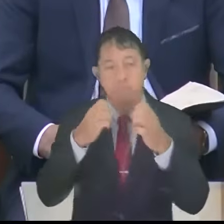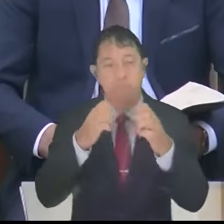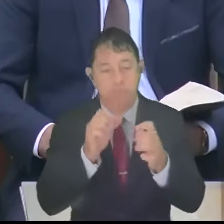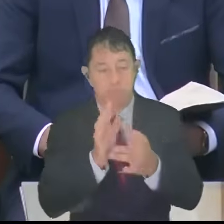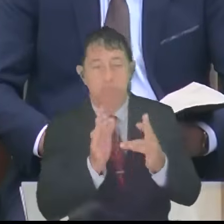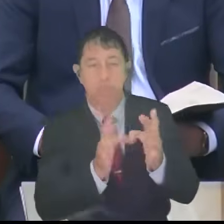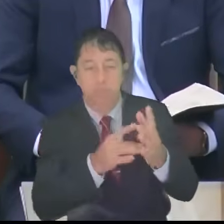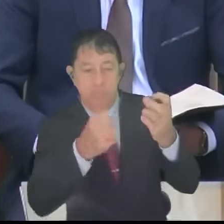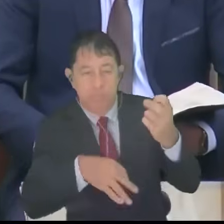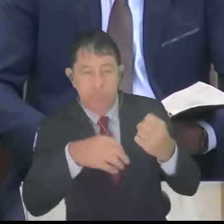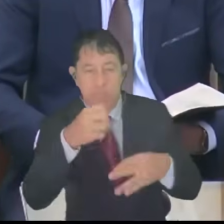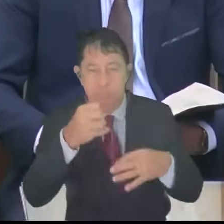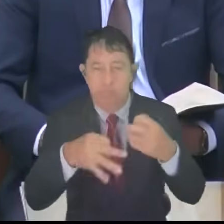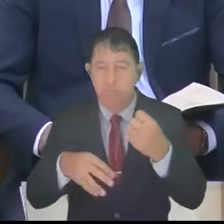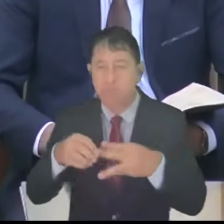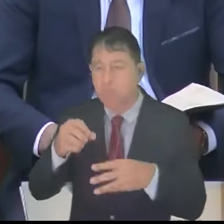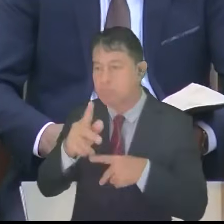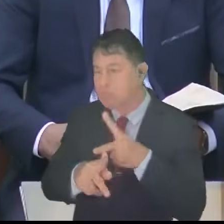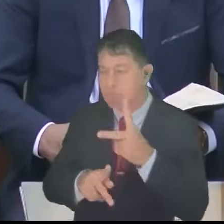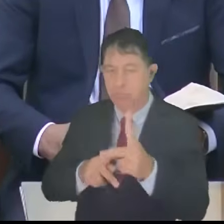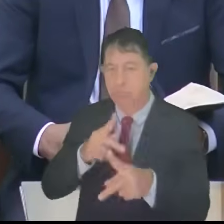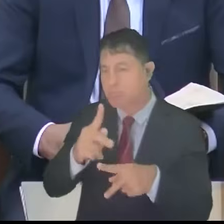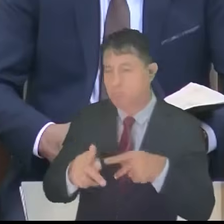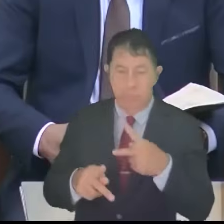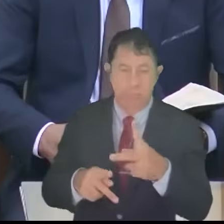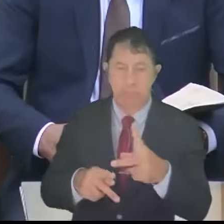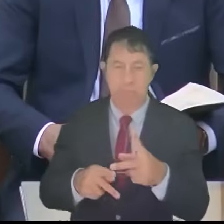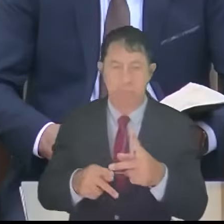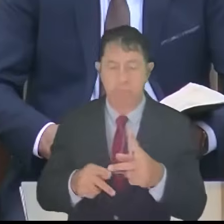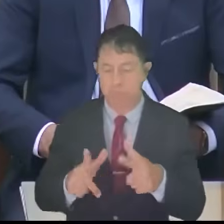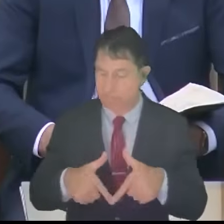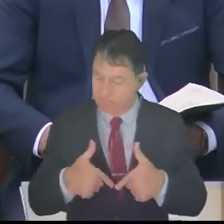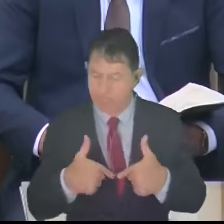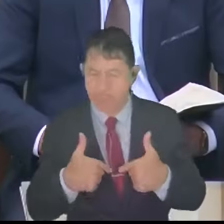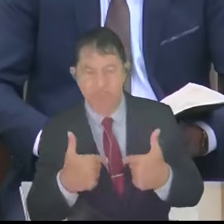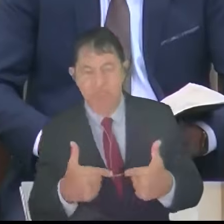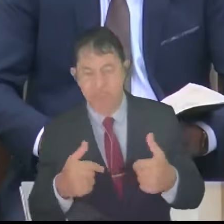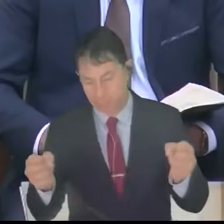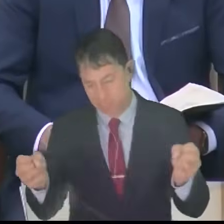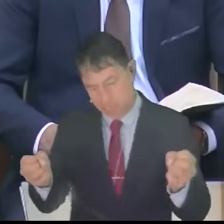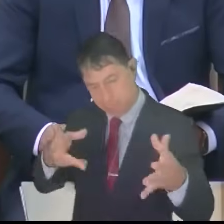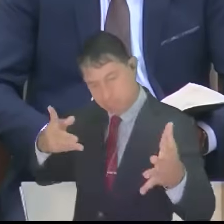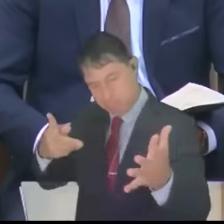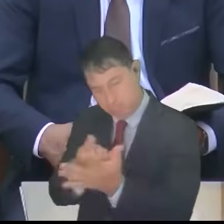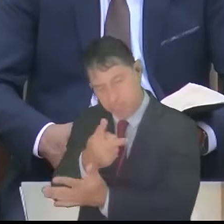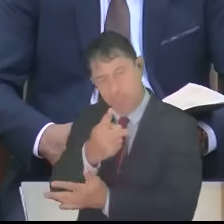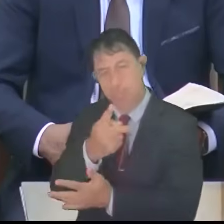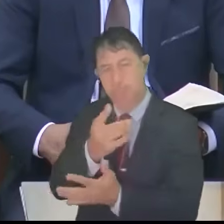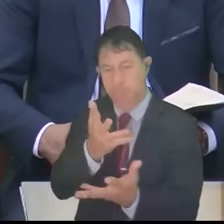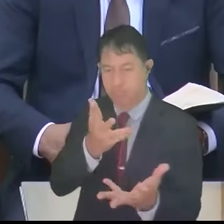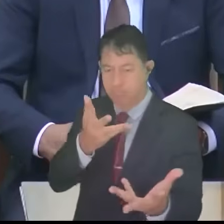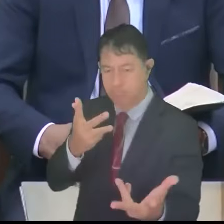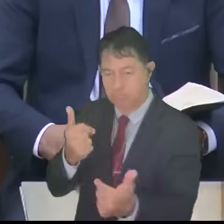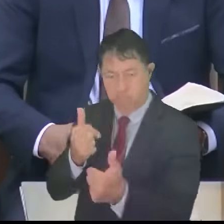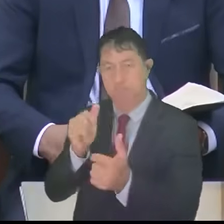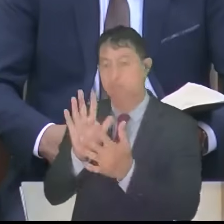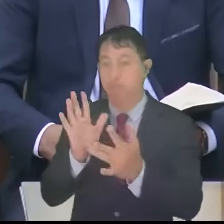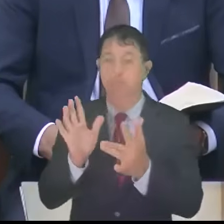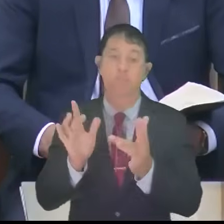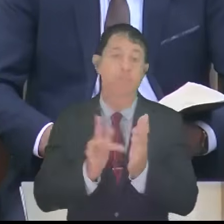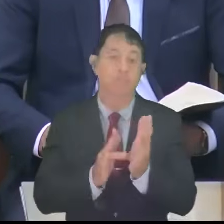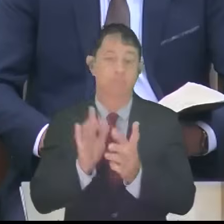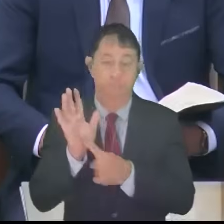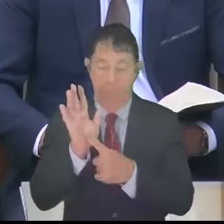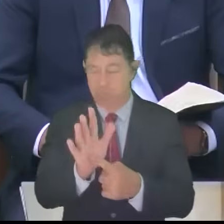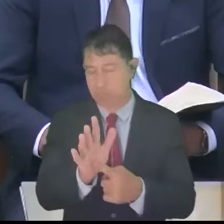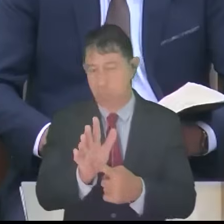de labutas evangelísticas, milagres, prodígios, maravilhas, somente 500